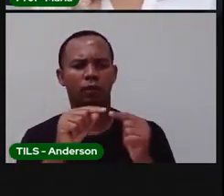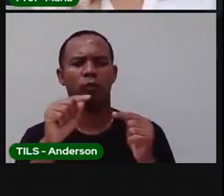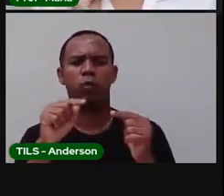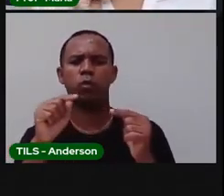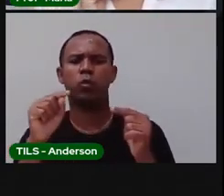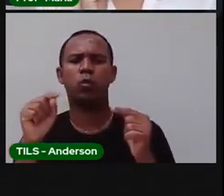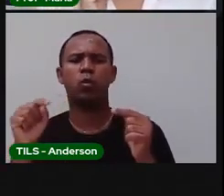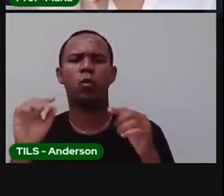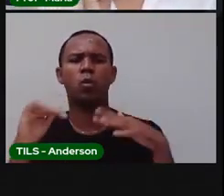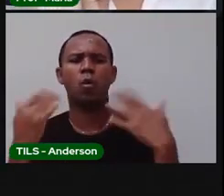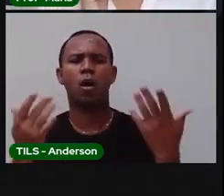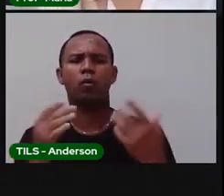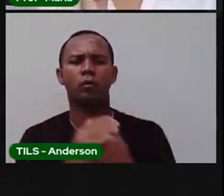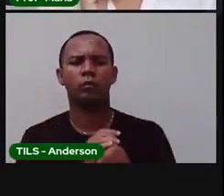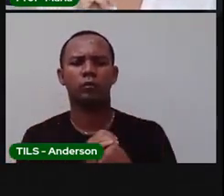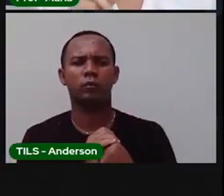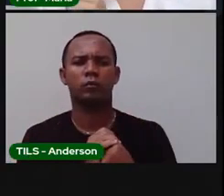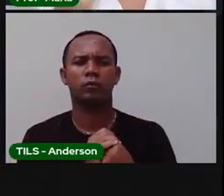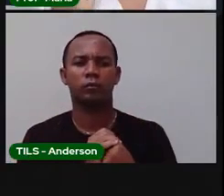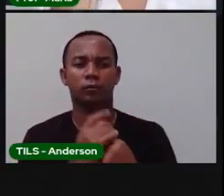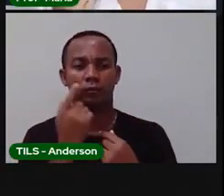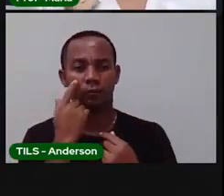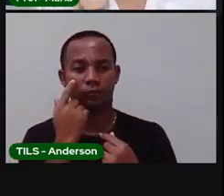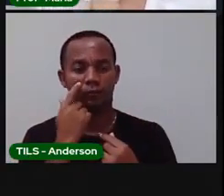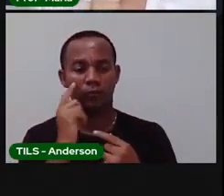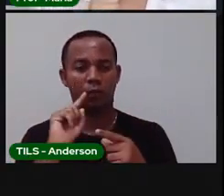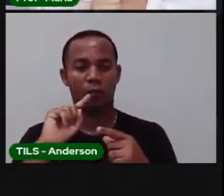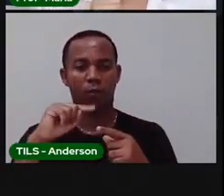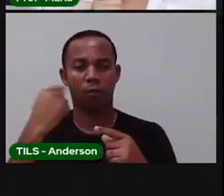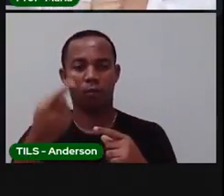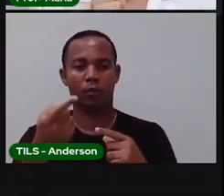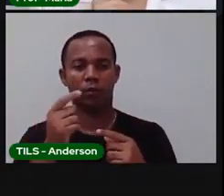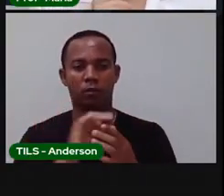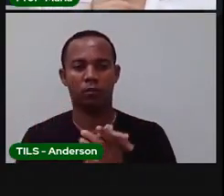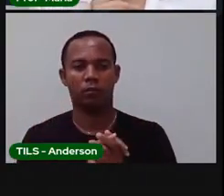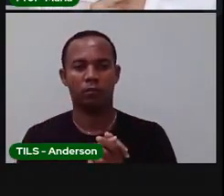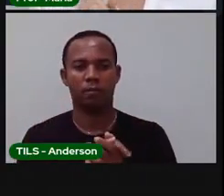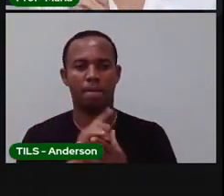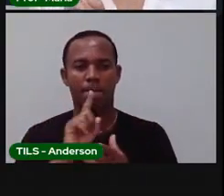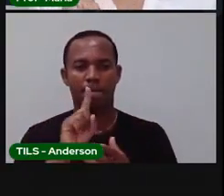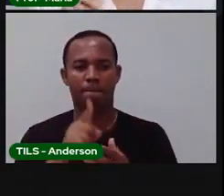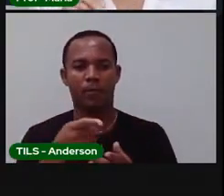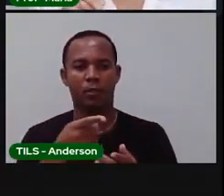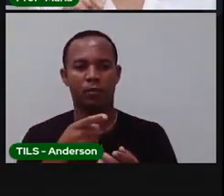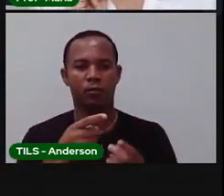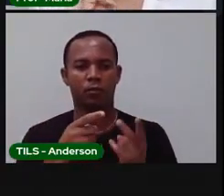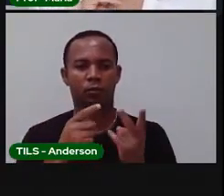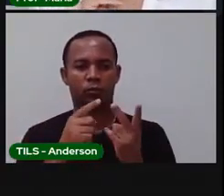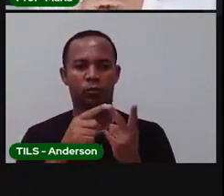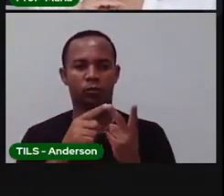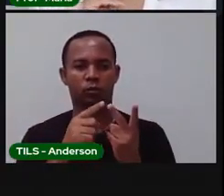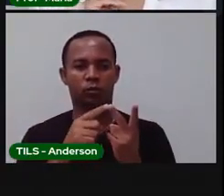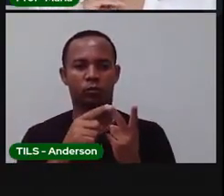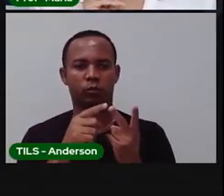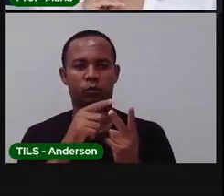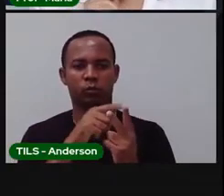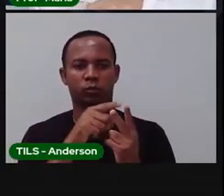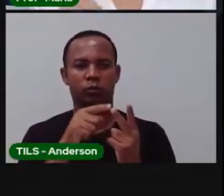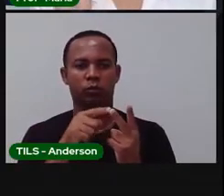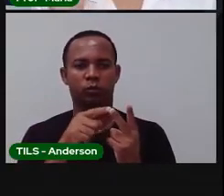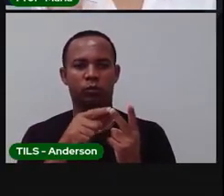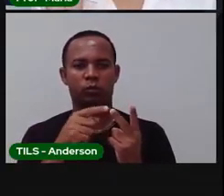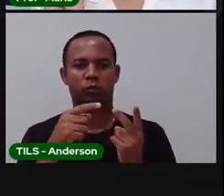30, 100 em 100. Próxima sequência, 1.000, pula dois quadrinhos,